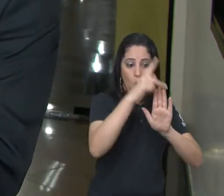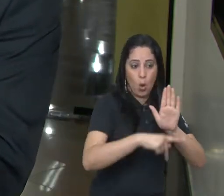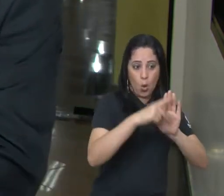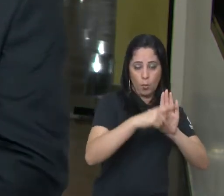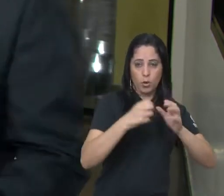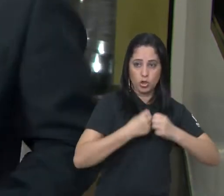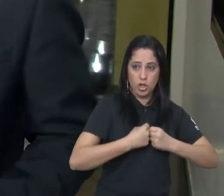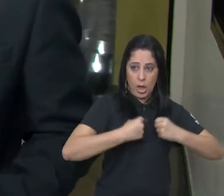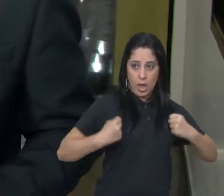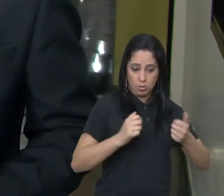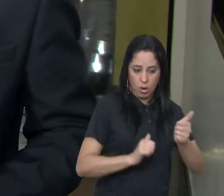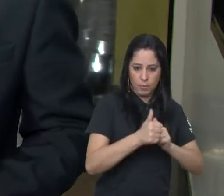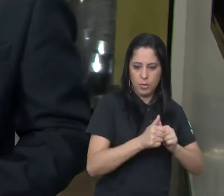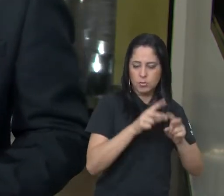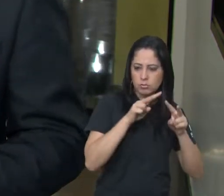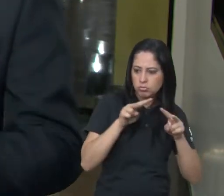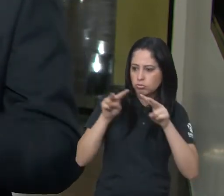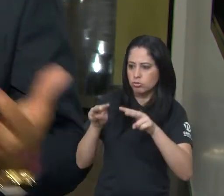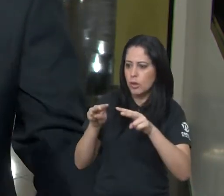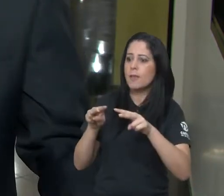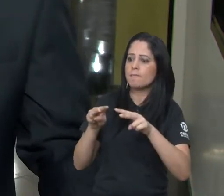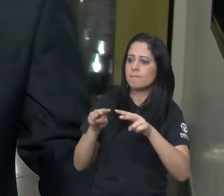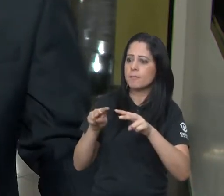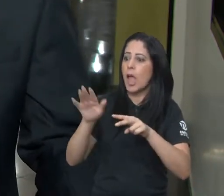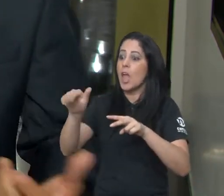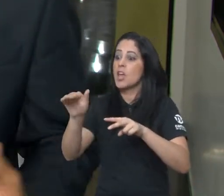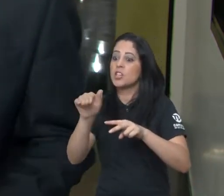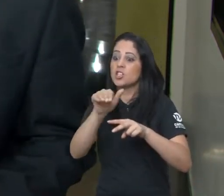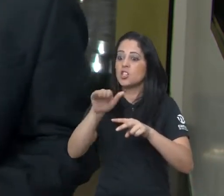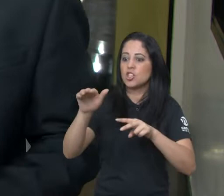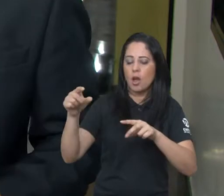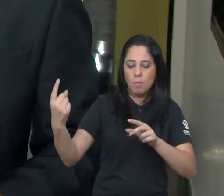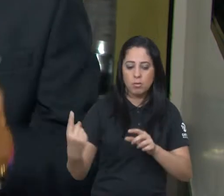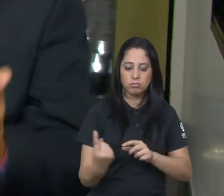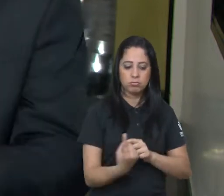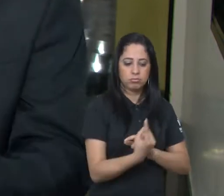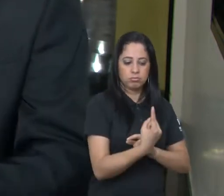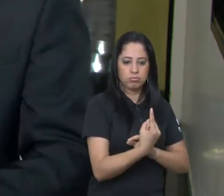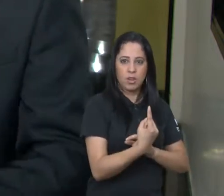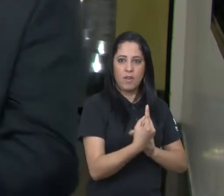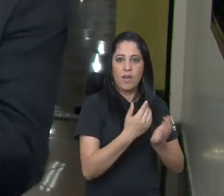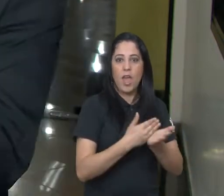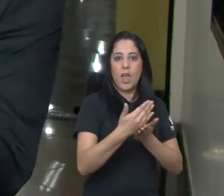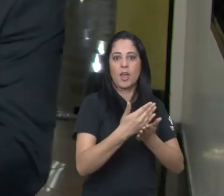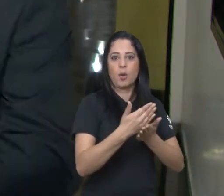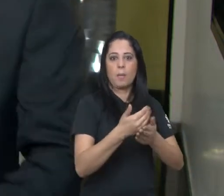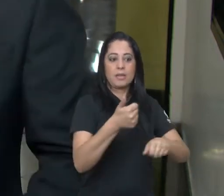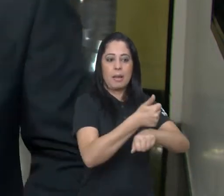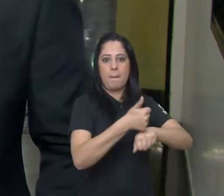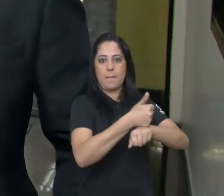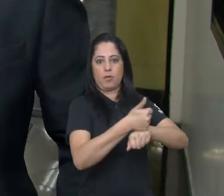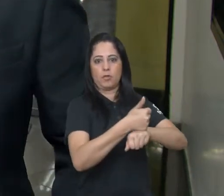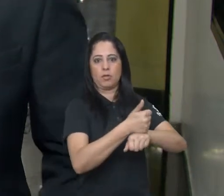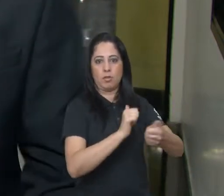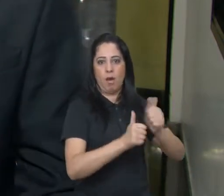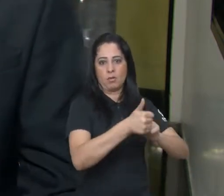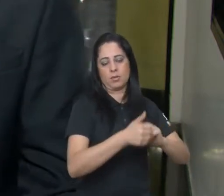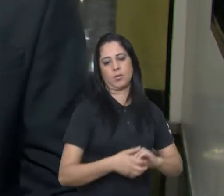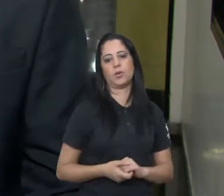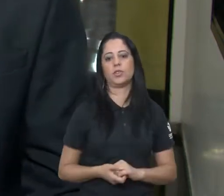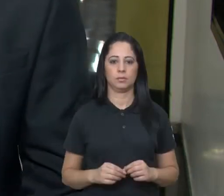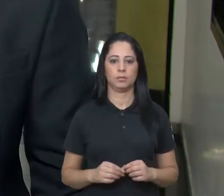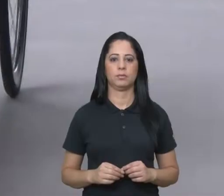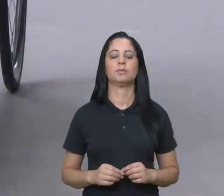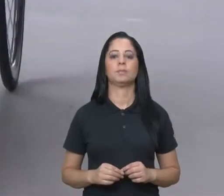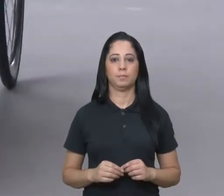pelo programa Atleta Cidadão, que eles ingressem nas equipes e aí sim eles possam despontar para uma carreira no alto